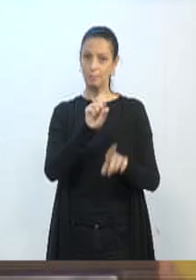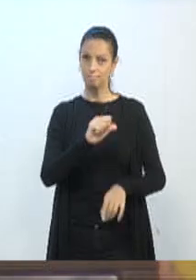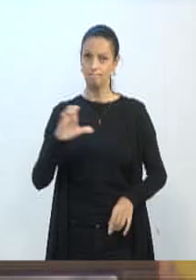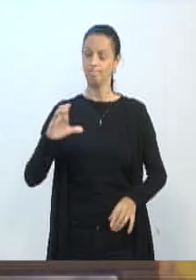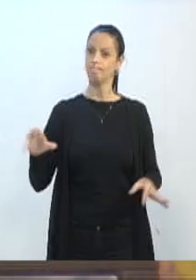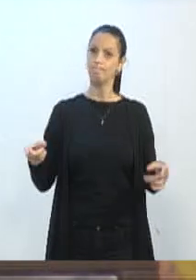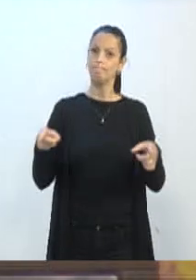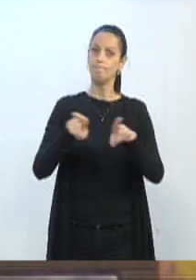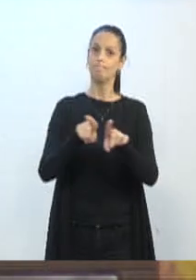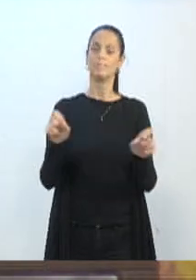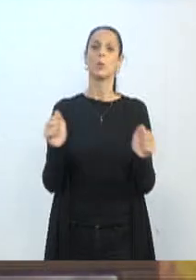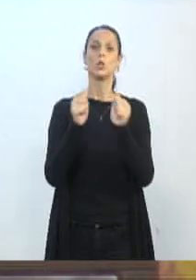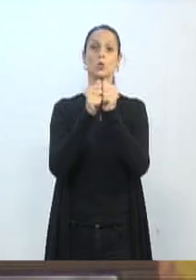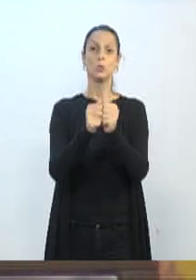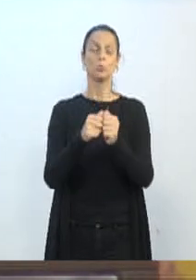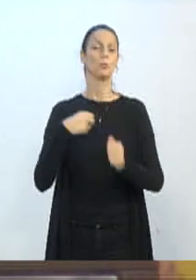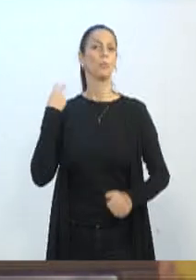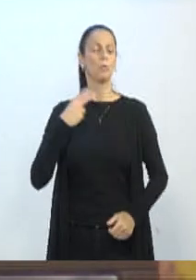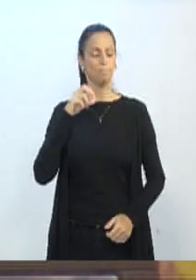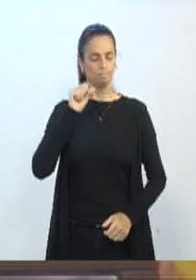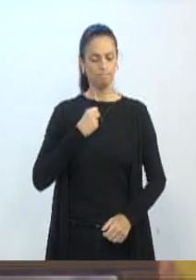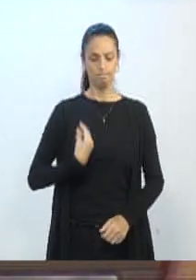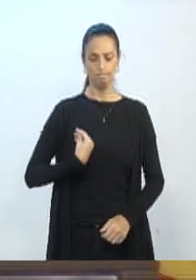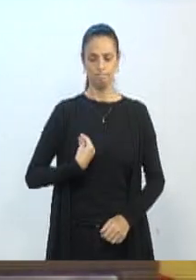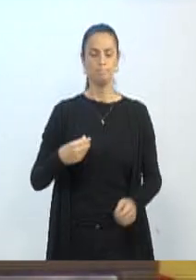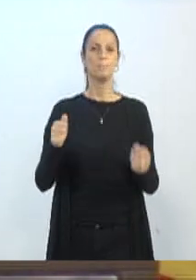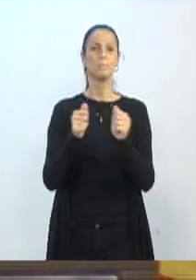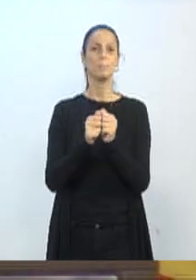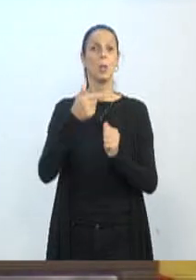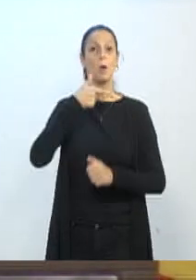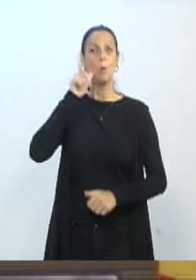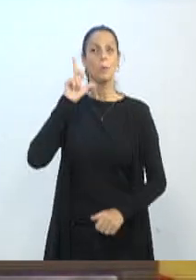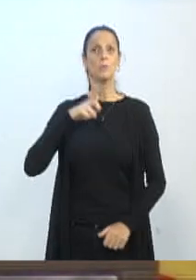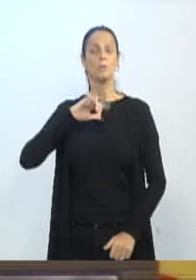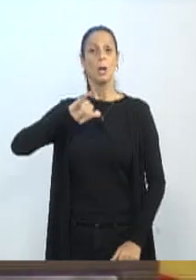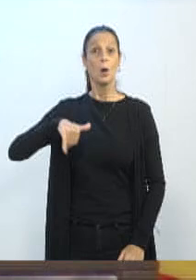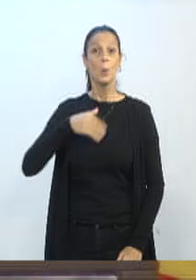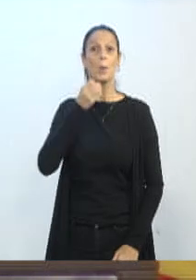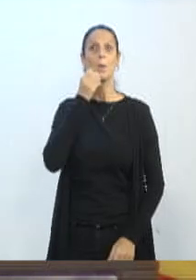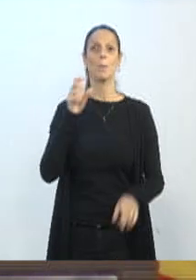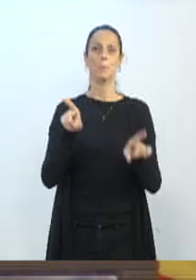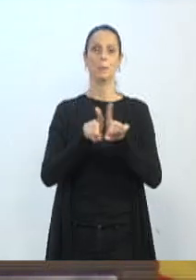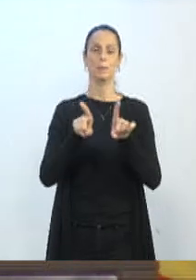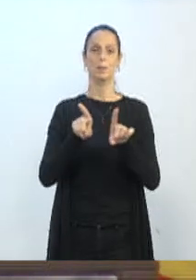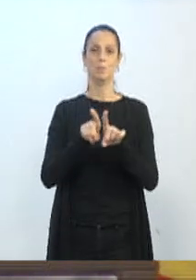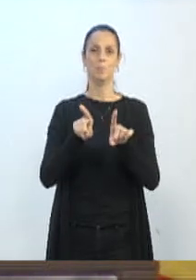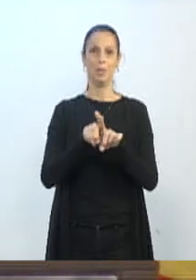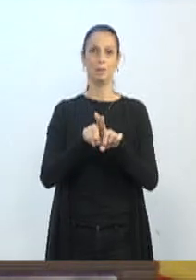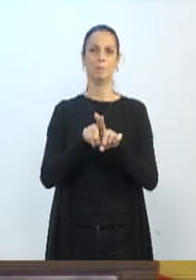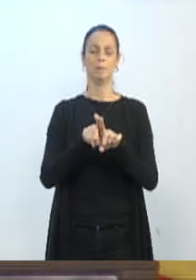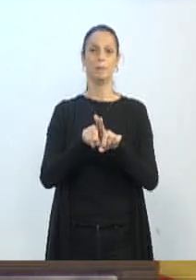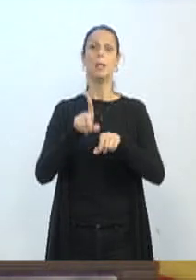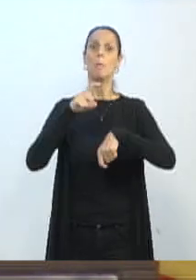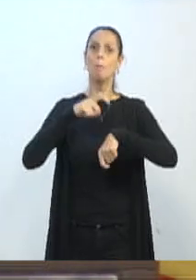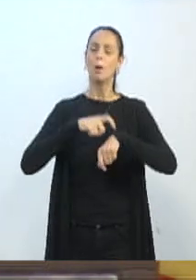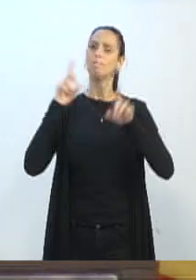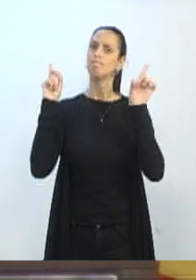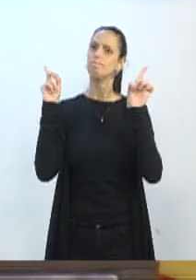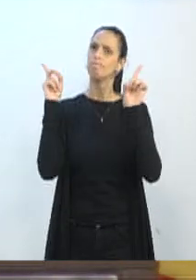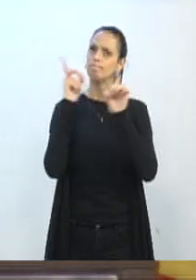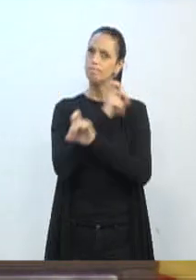da presença do vereador Silvio Zimmermann ontem vemos a oportunidade de ontem que é um momento difícil